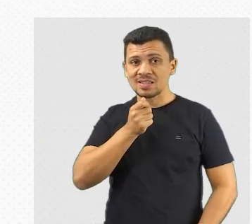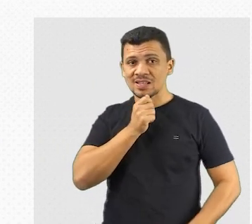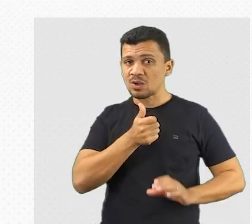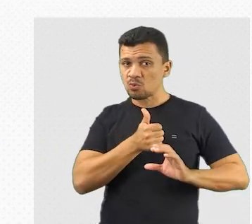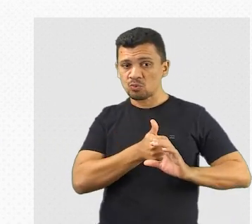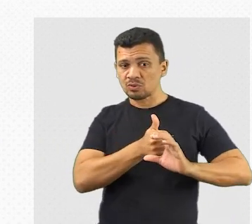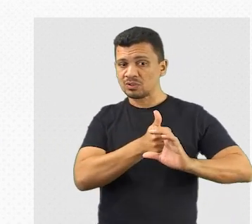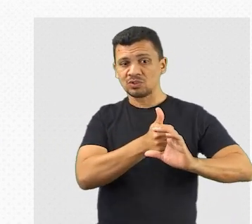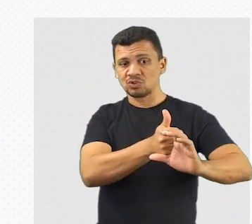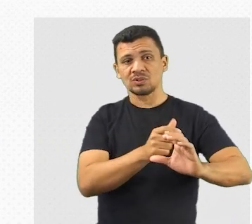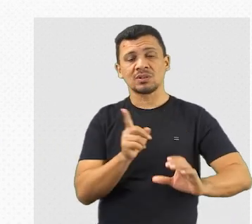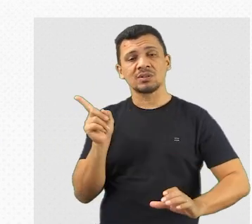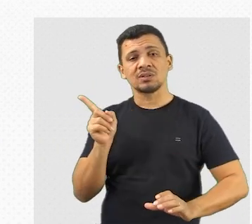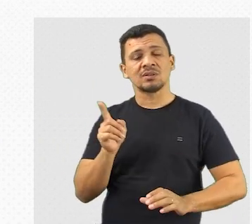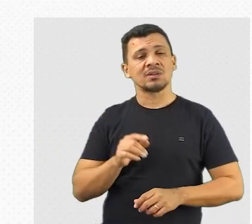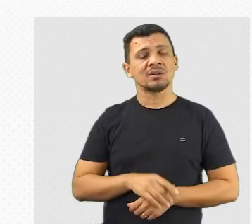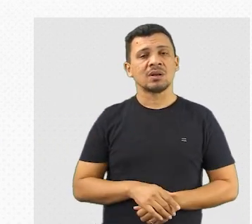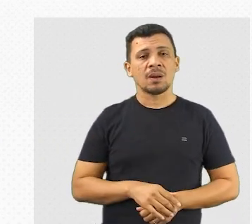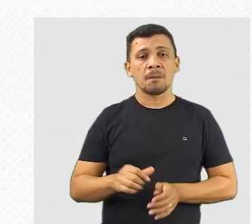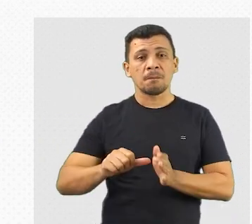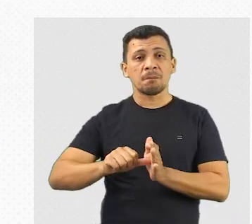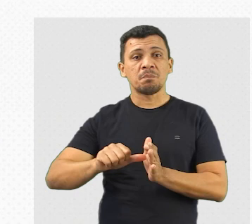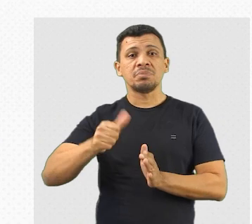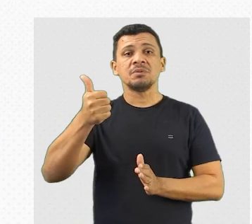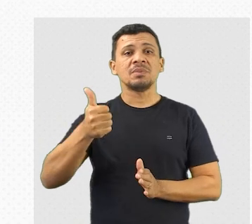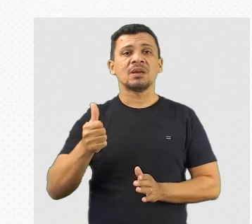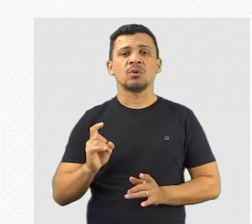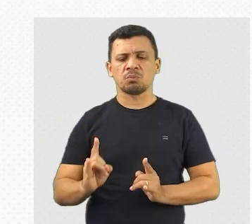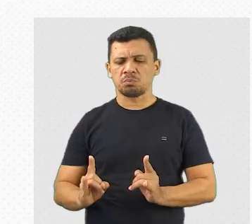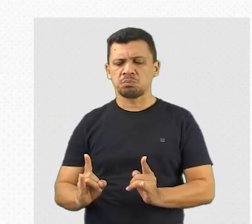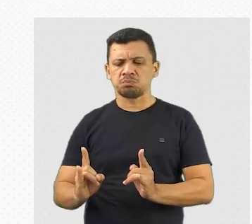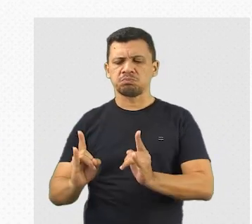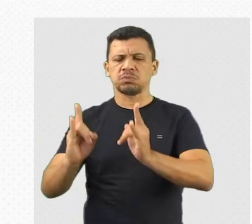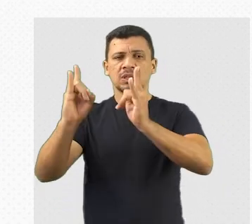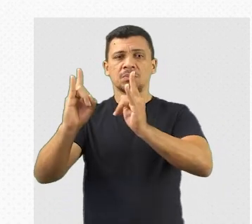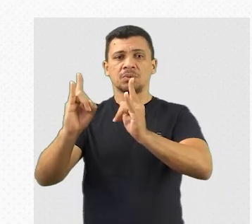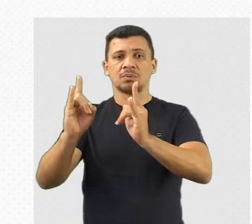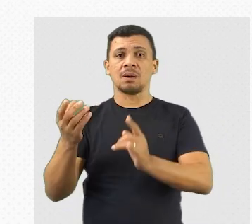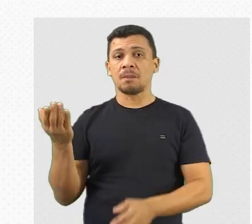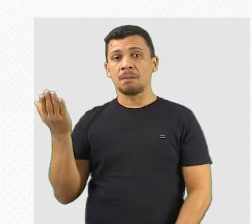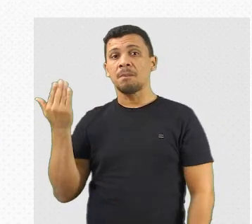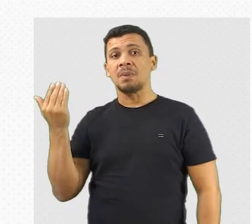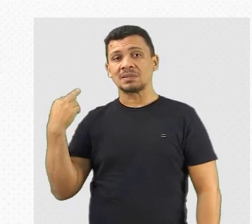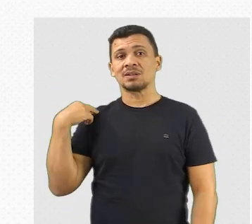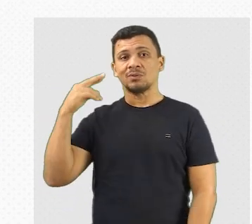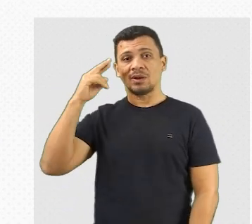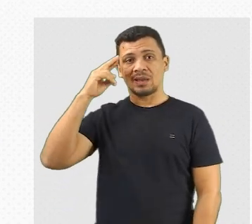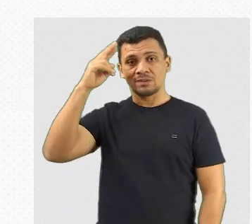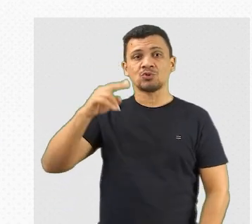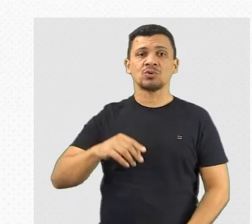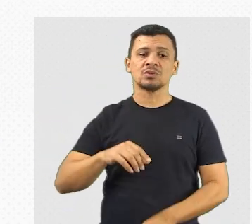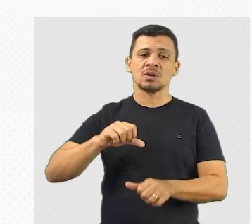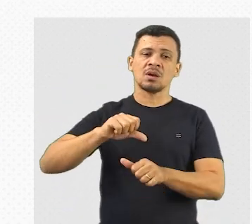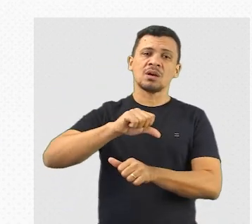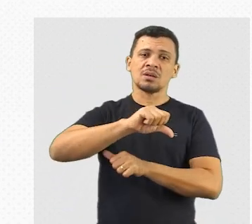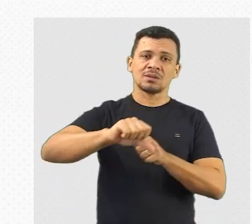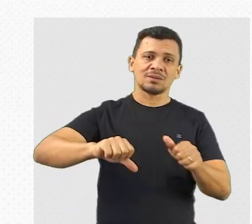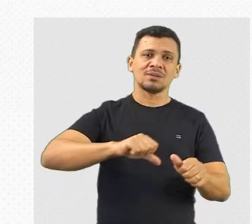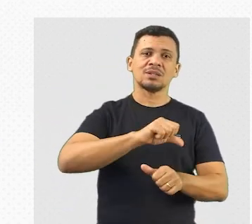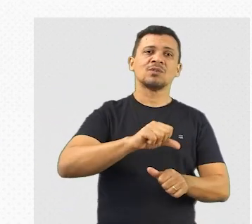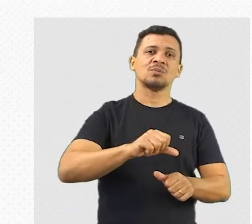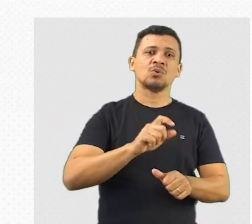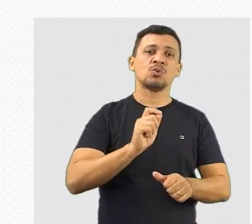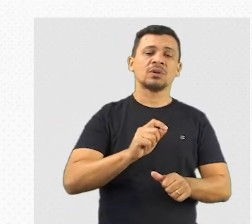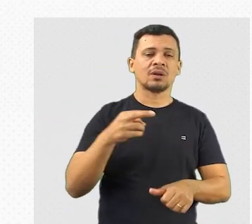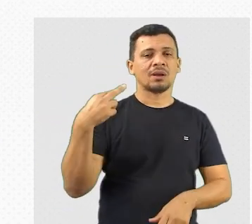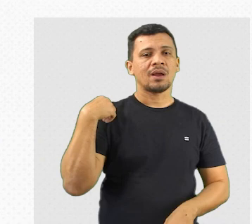ele se torna o primeiro templo que era religioso na antiga religião e passou a ser religioso pagão e passou